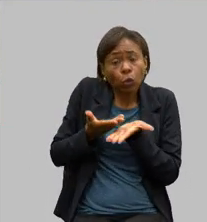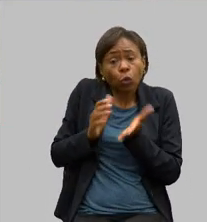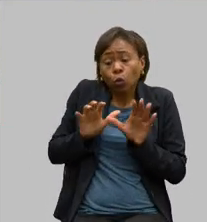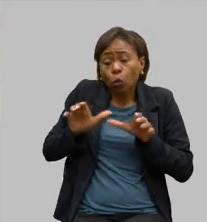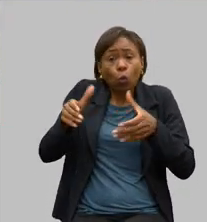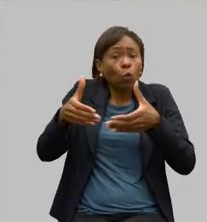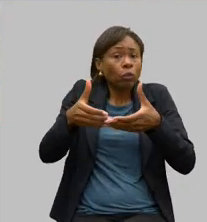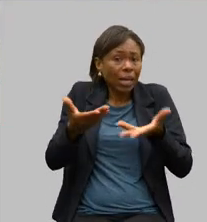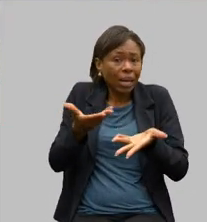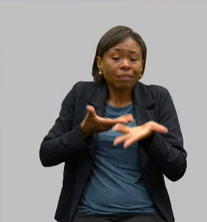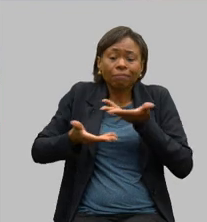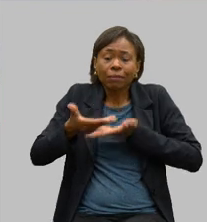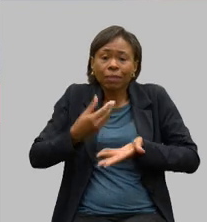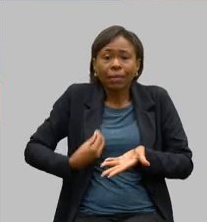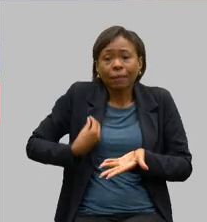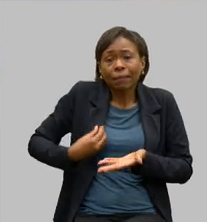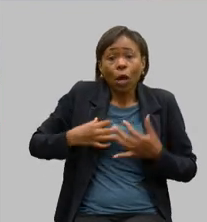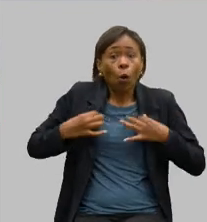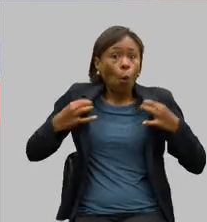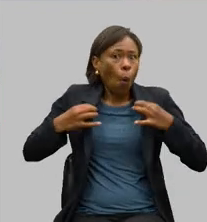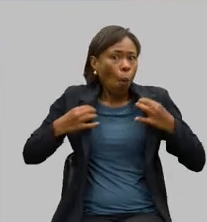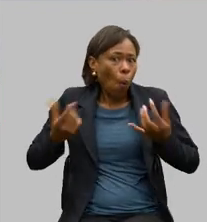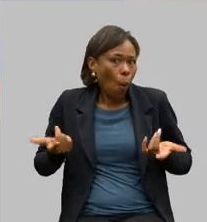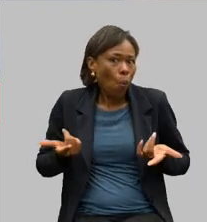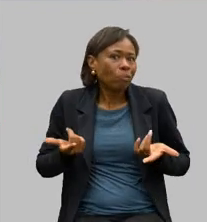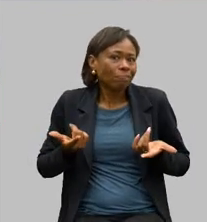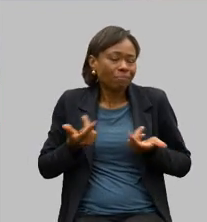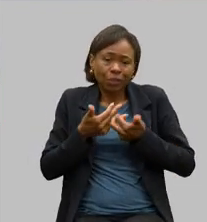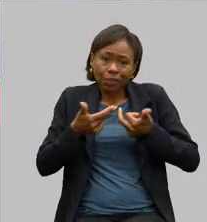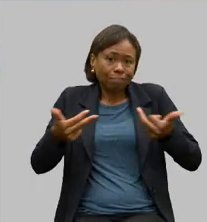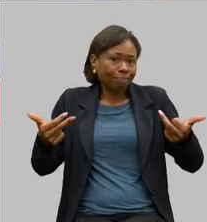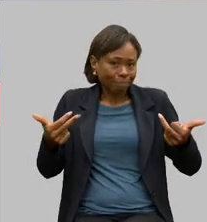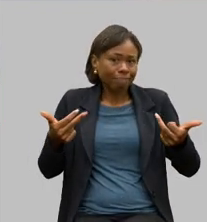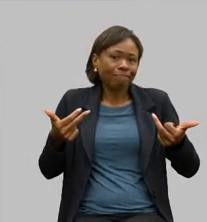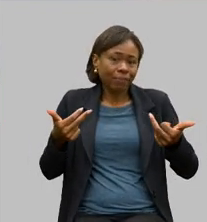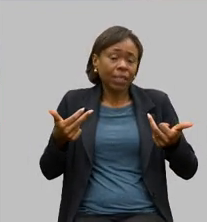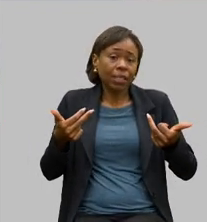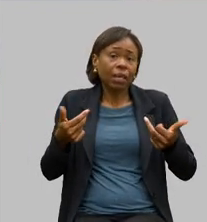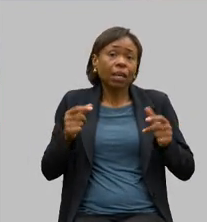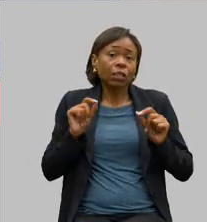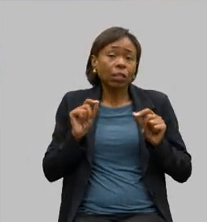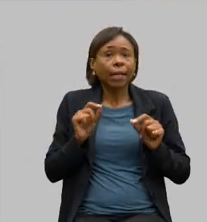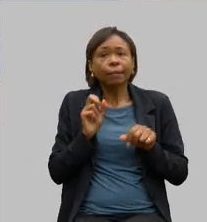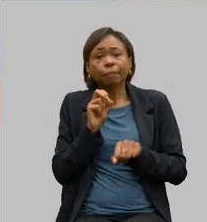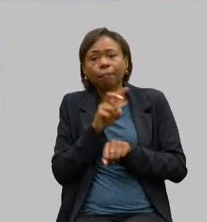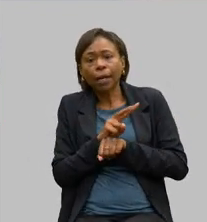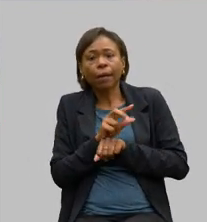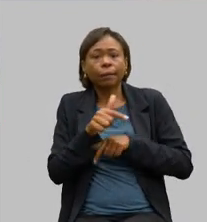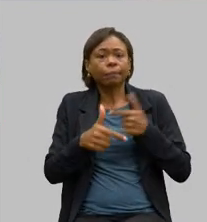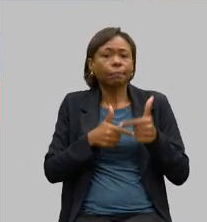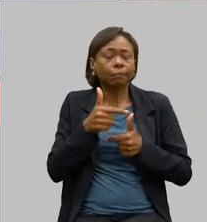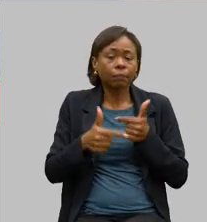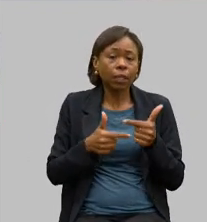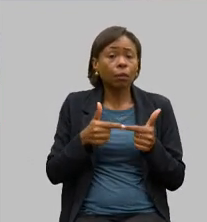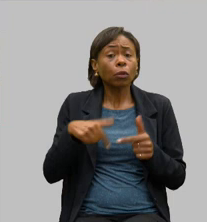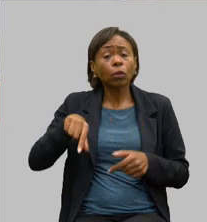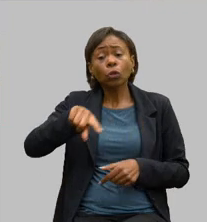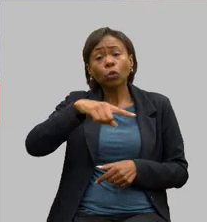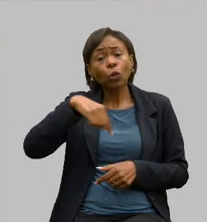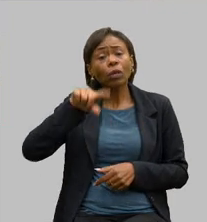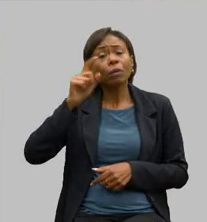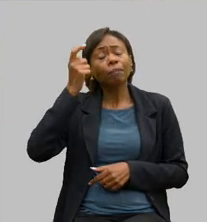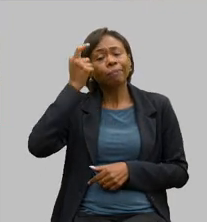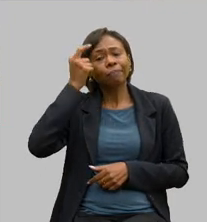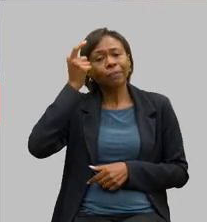relacionam nas vestimentas na roupa eh enfim eh na na empregabilidade para pensarmos aí eh na